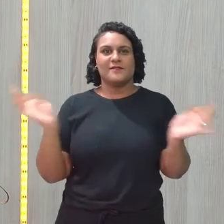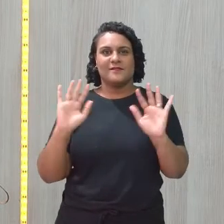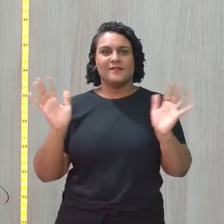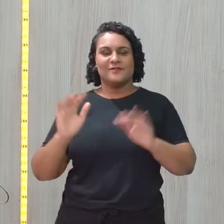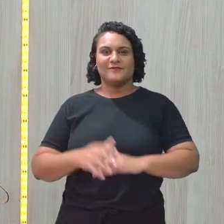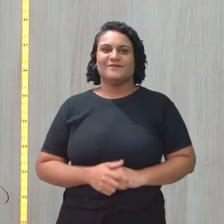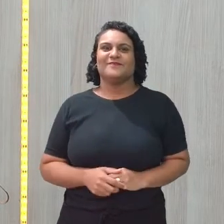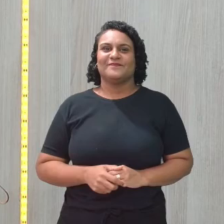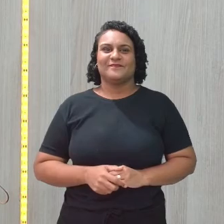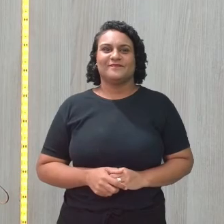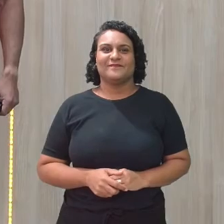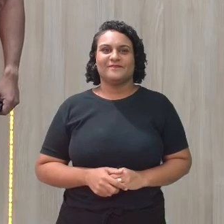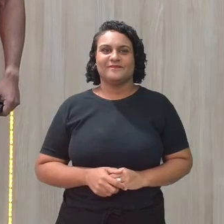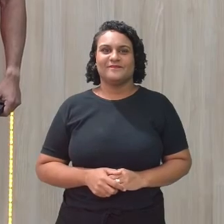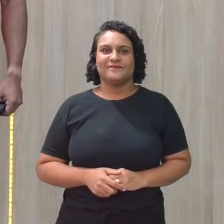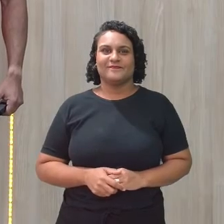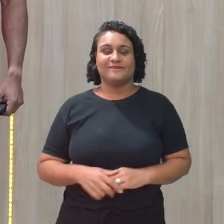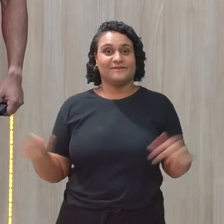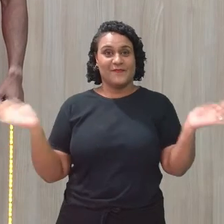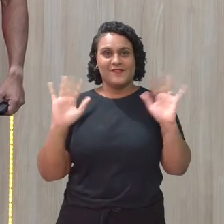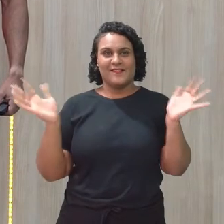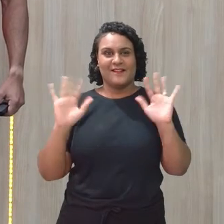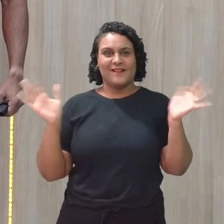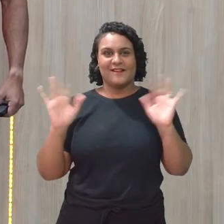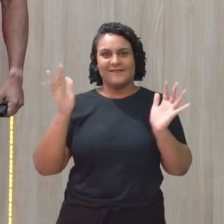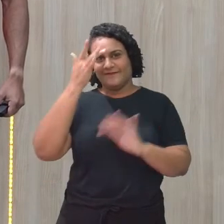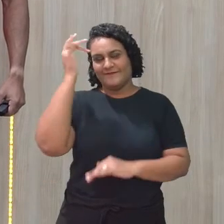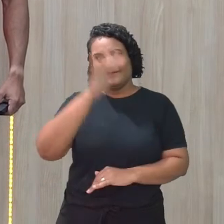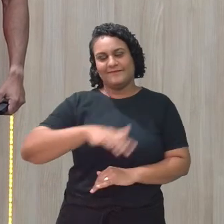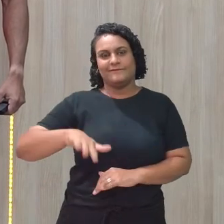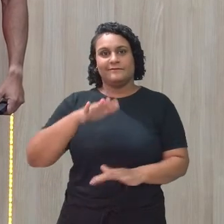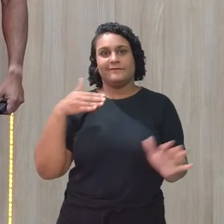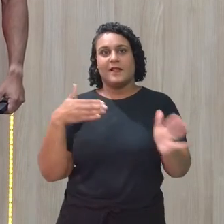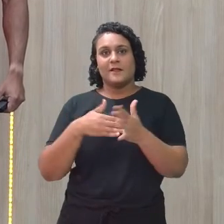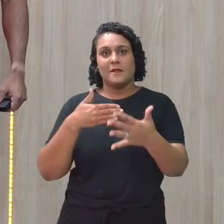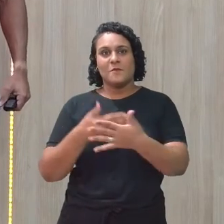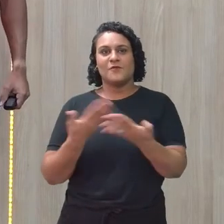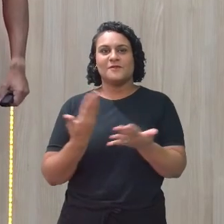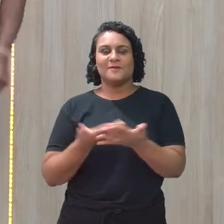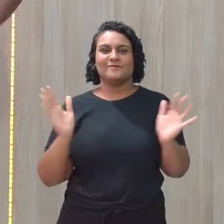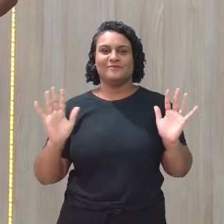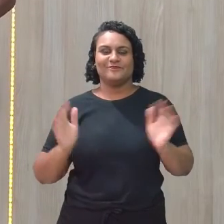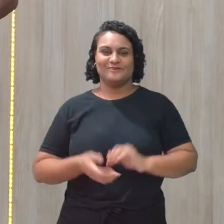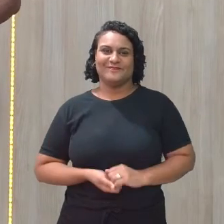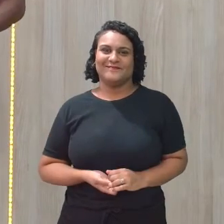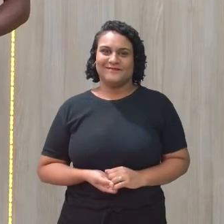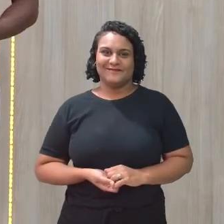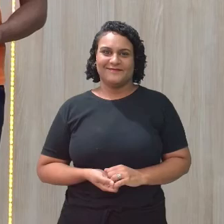e até a próxima. Vai lá, Pedro. Tchau, tchau, pessoal, e até a nossa próxima aula.